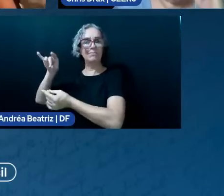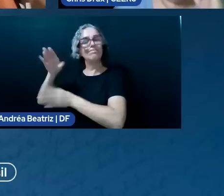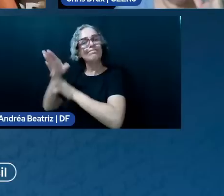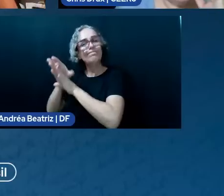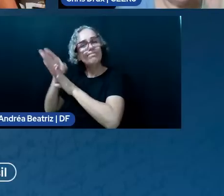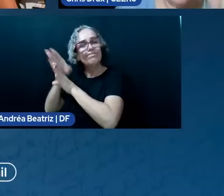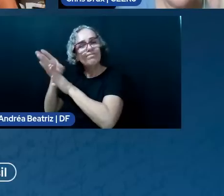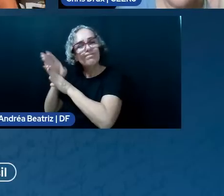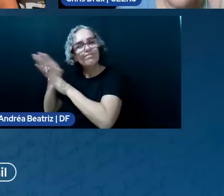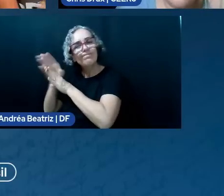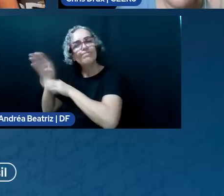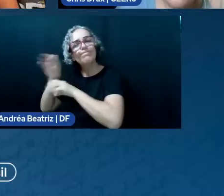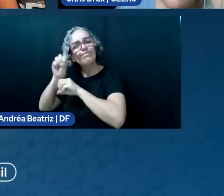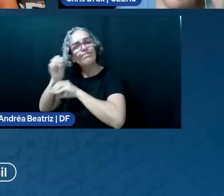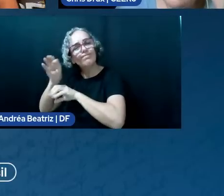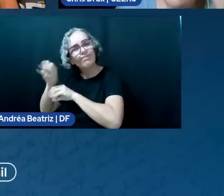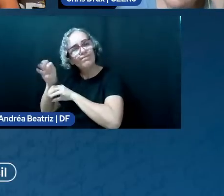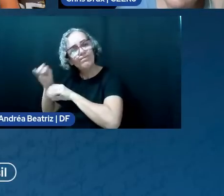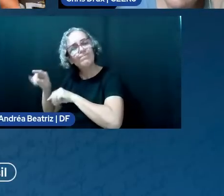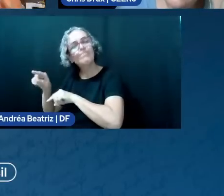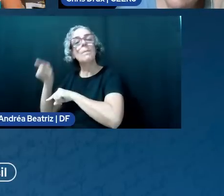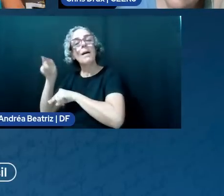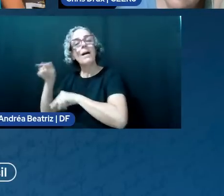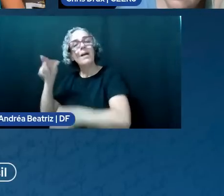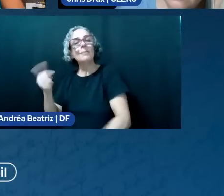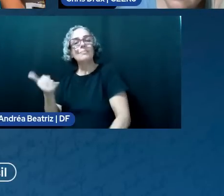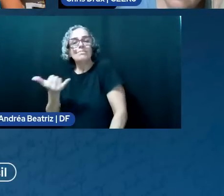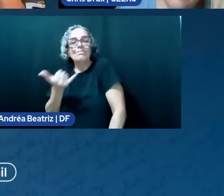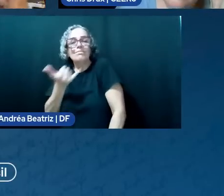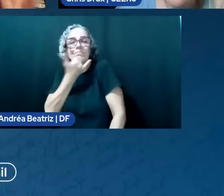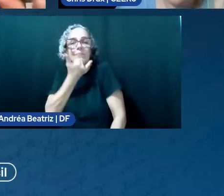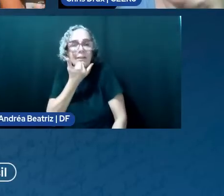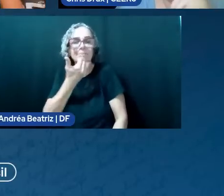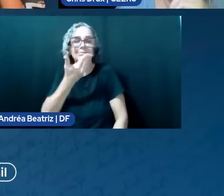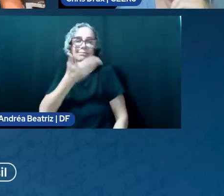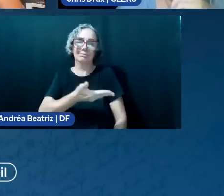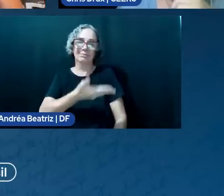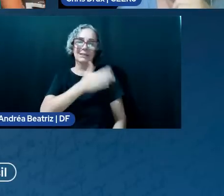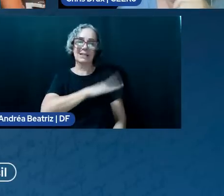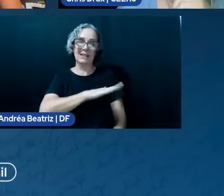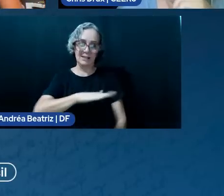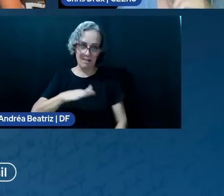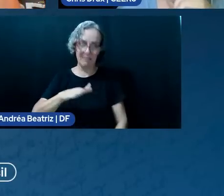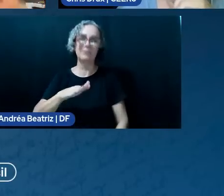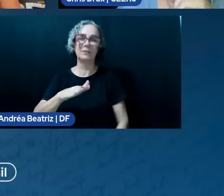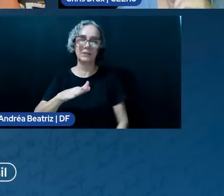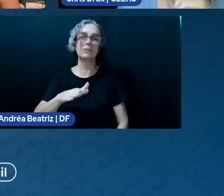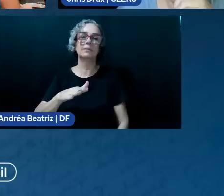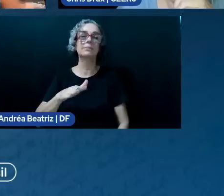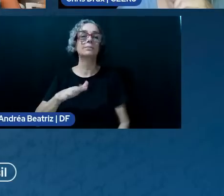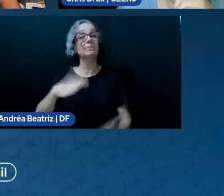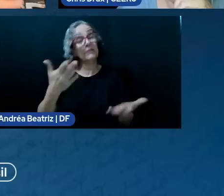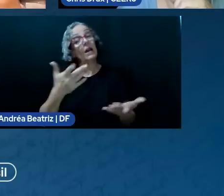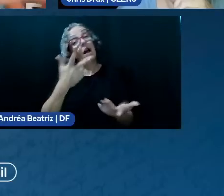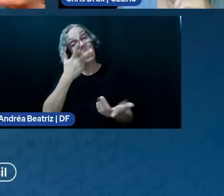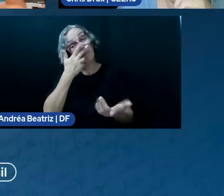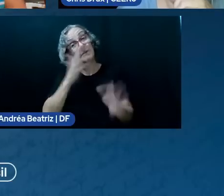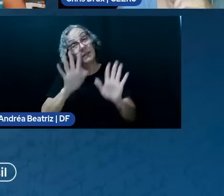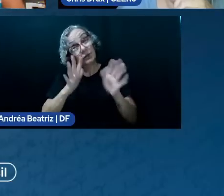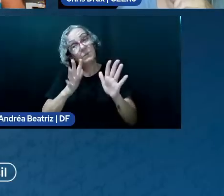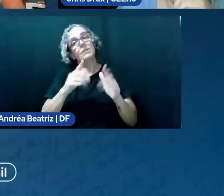seja direcionada ao perdão. Então, seria esse mais ou menos a orientação que